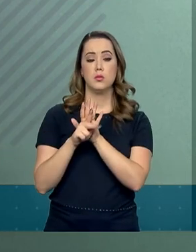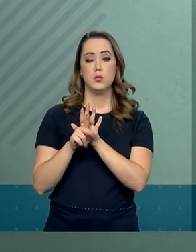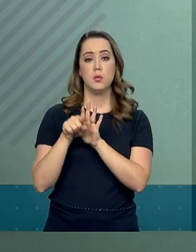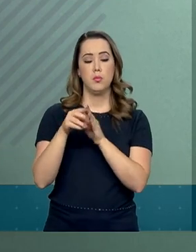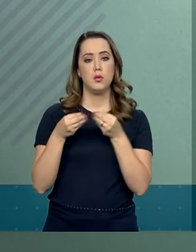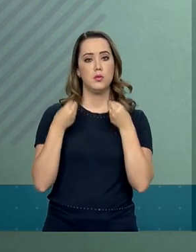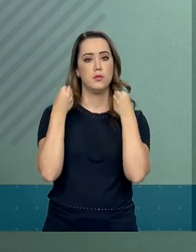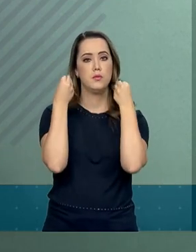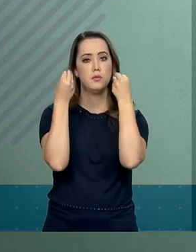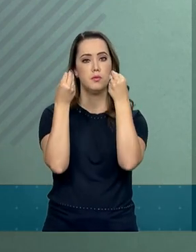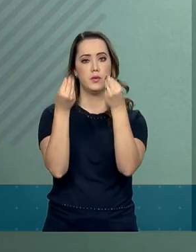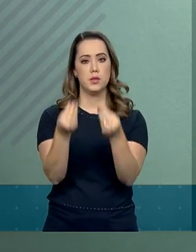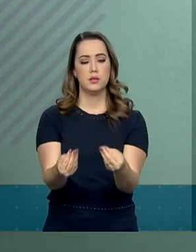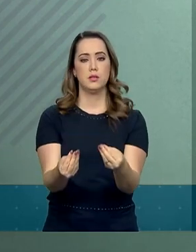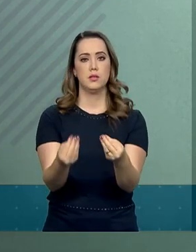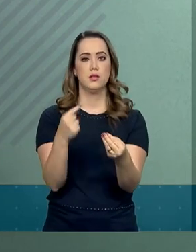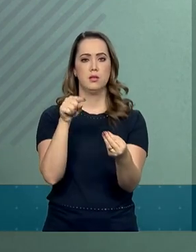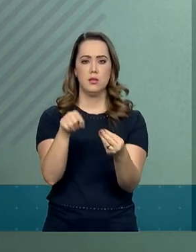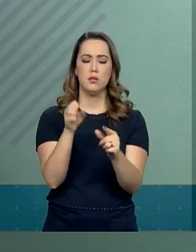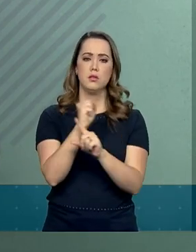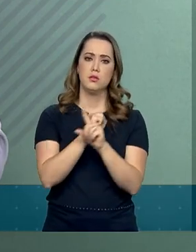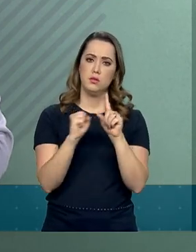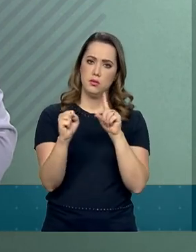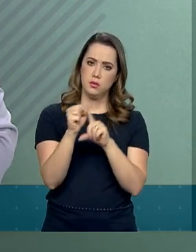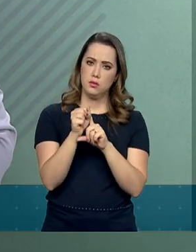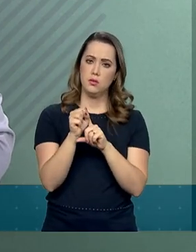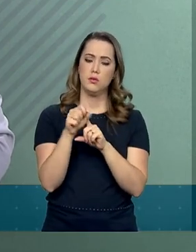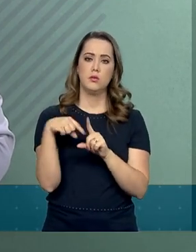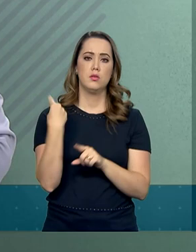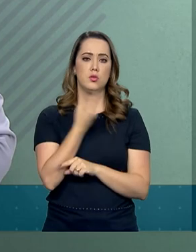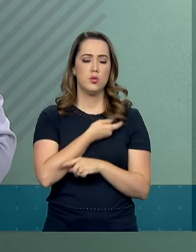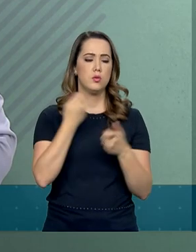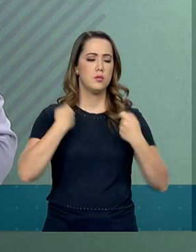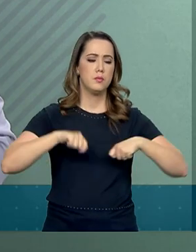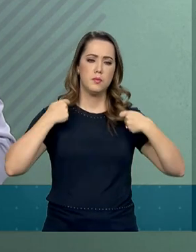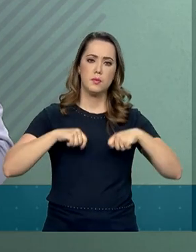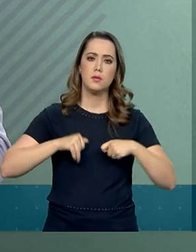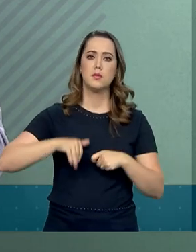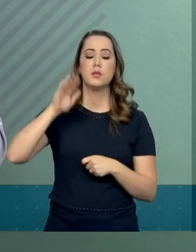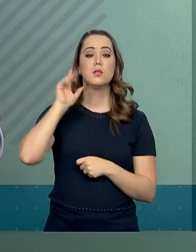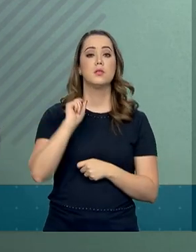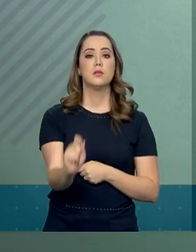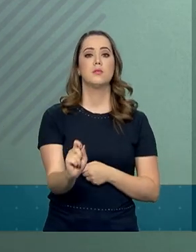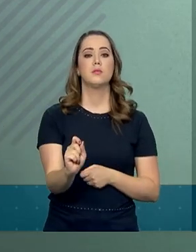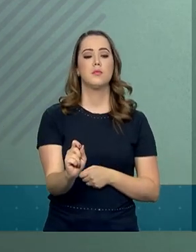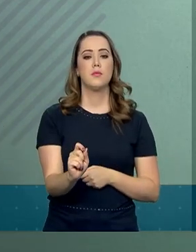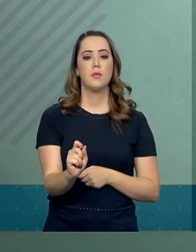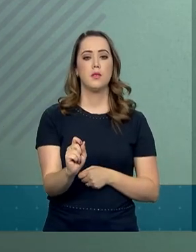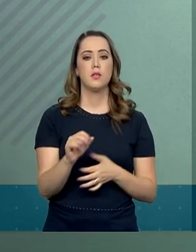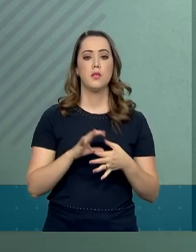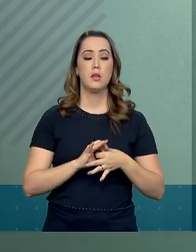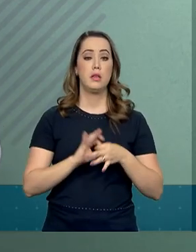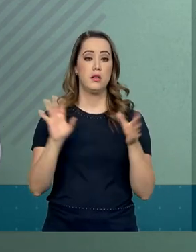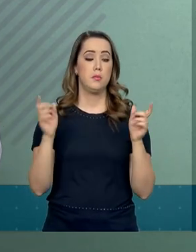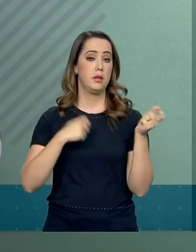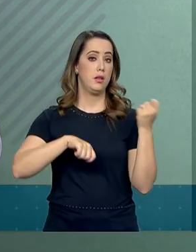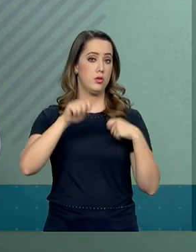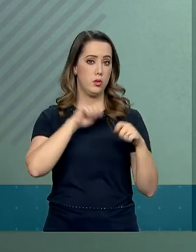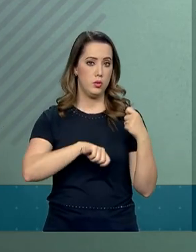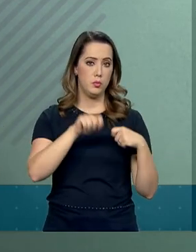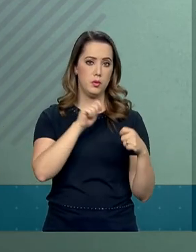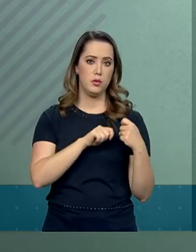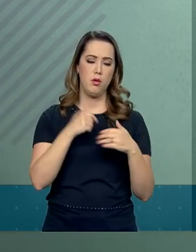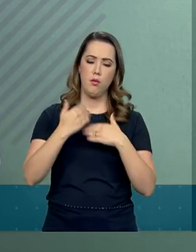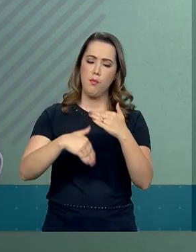entregar fazer entregas à sociedade daquilo que nós necessitamos que é liberdade econômica